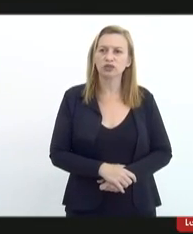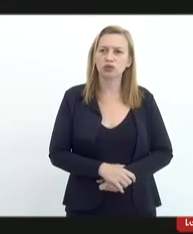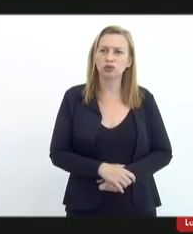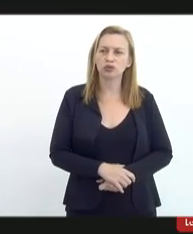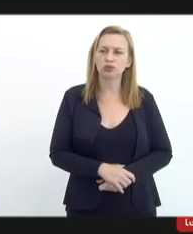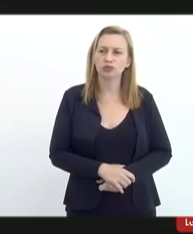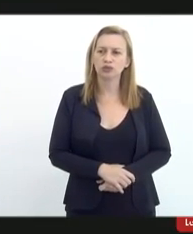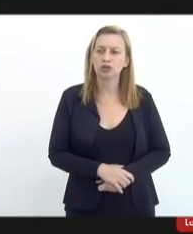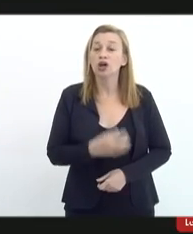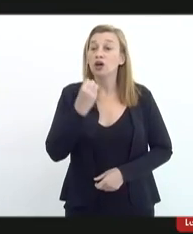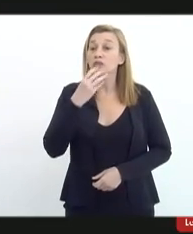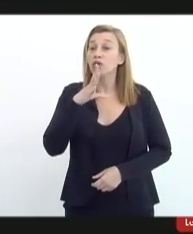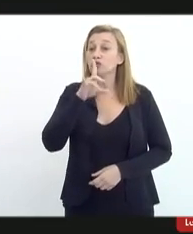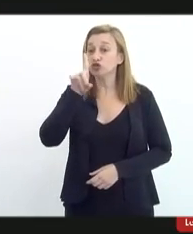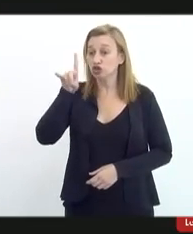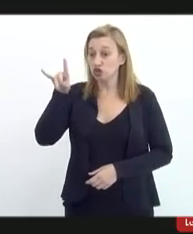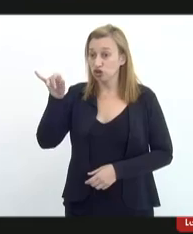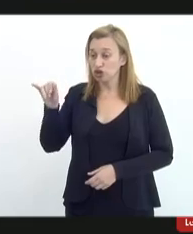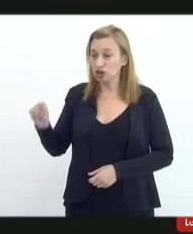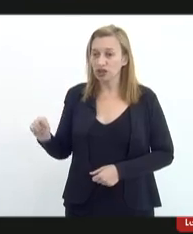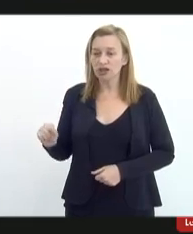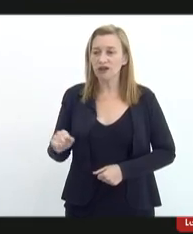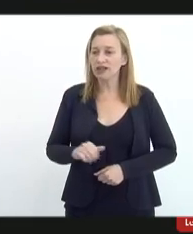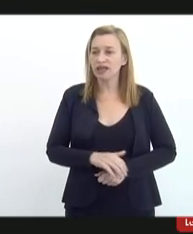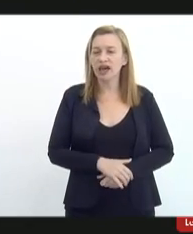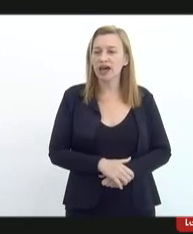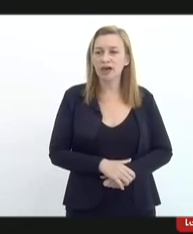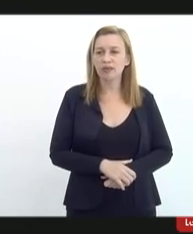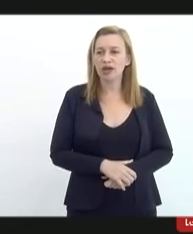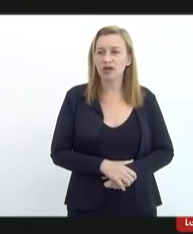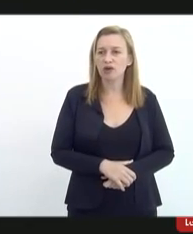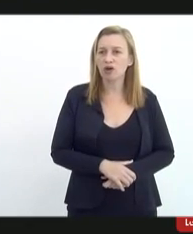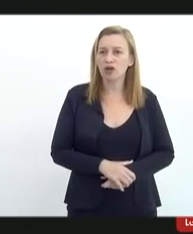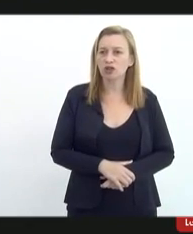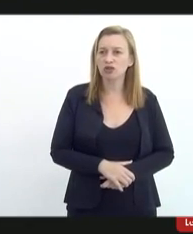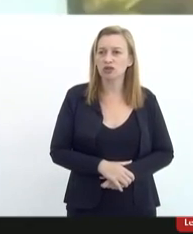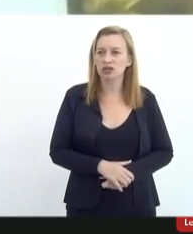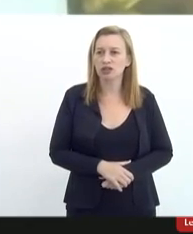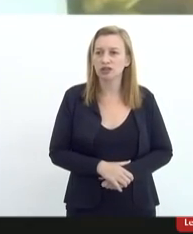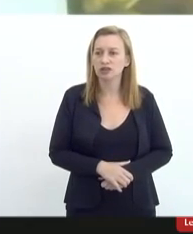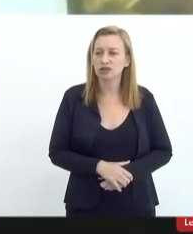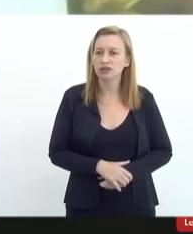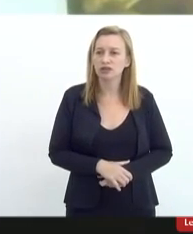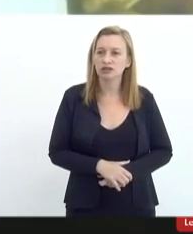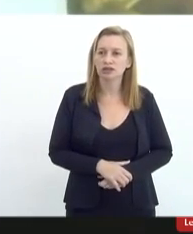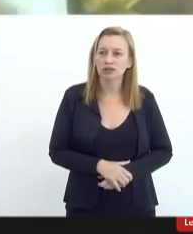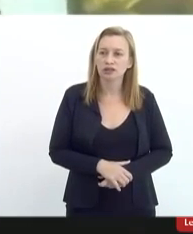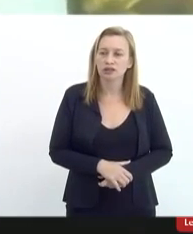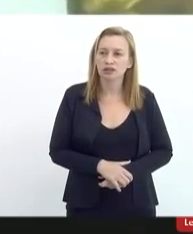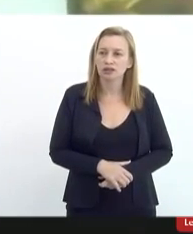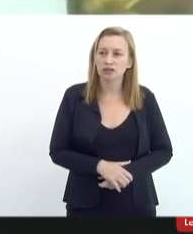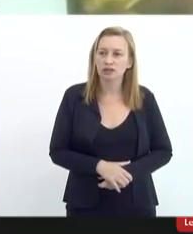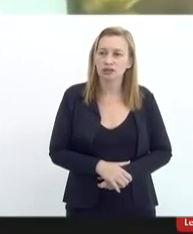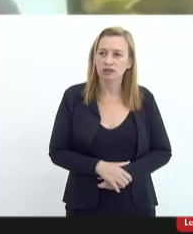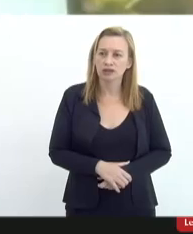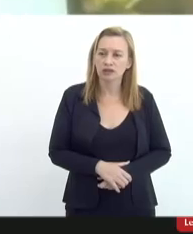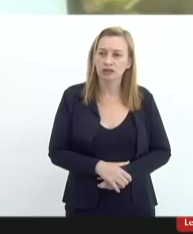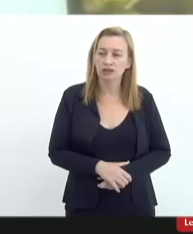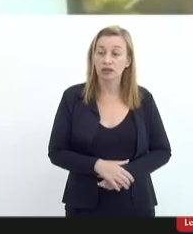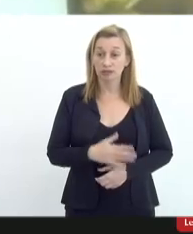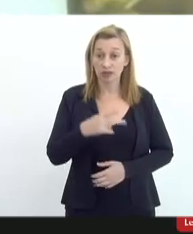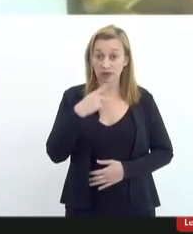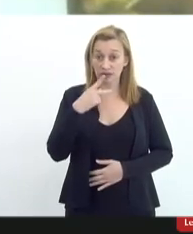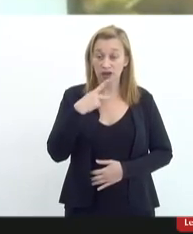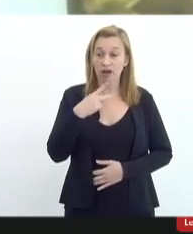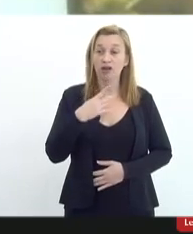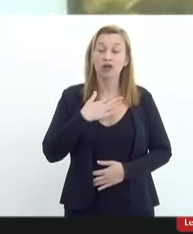Um bom dia, né, a todos, todas e todes. Antes da minha fala, eu